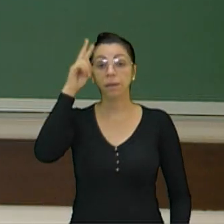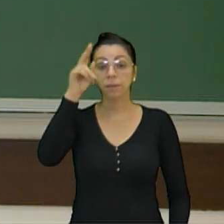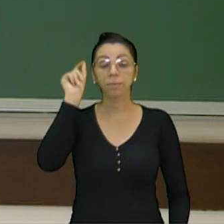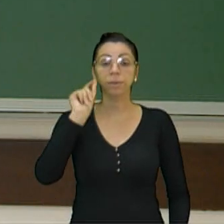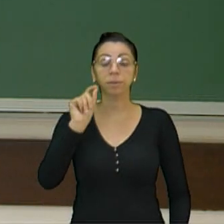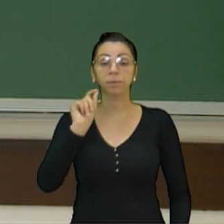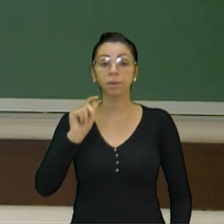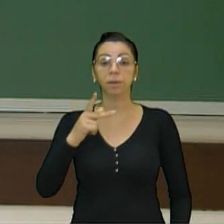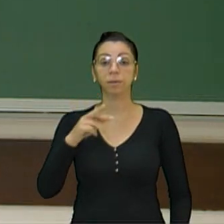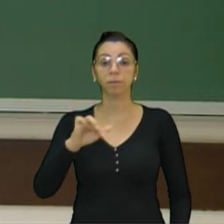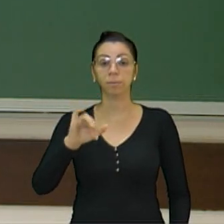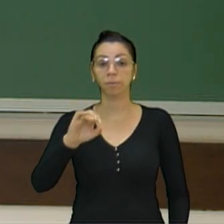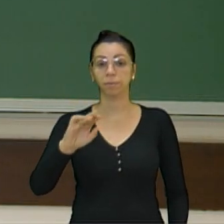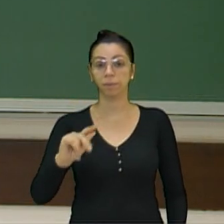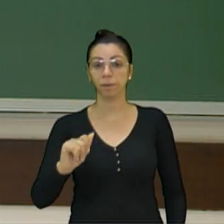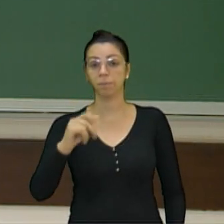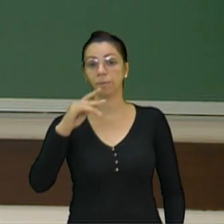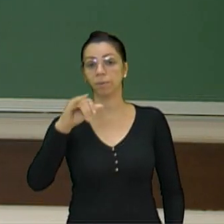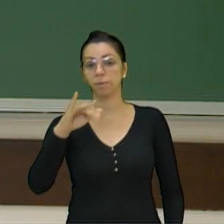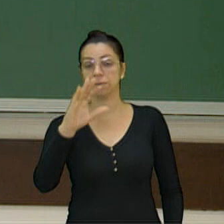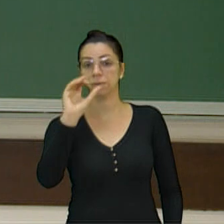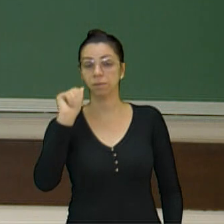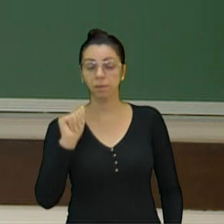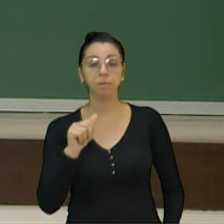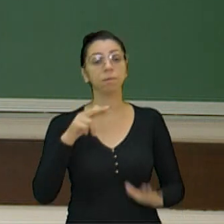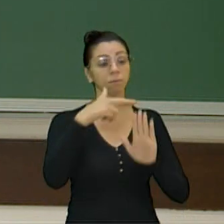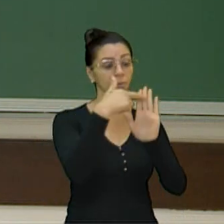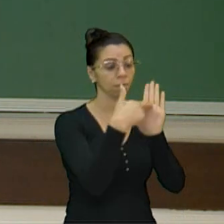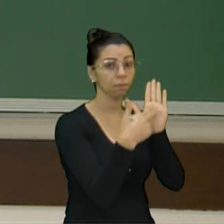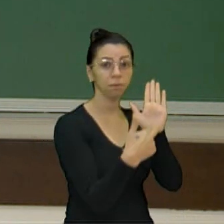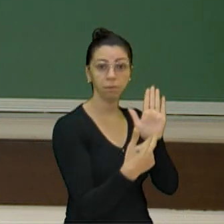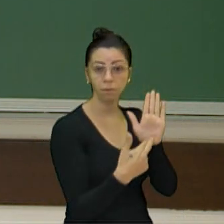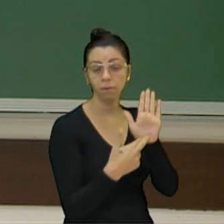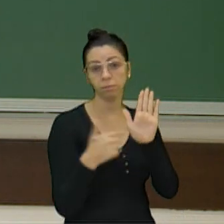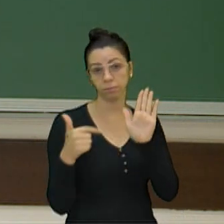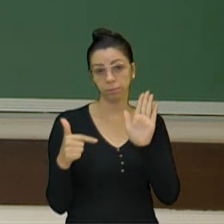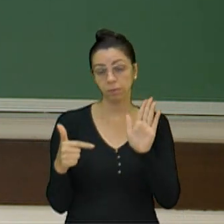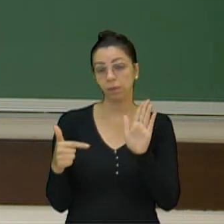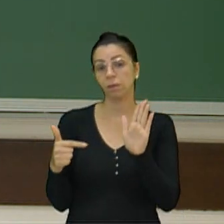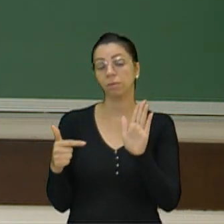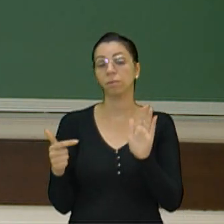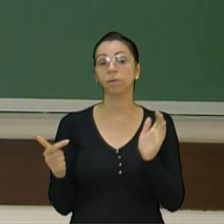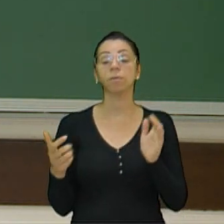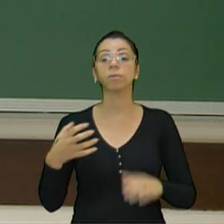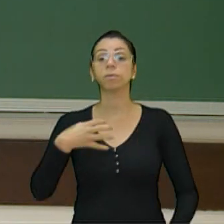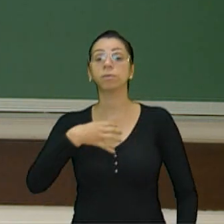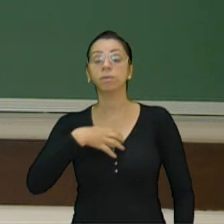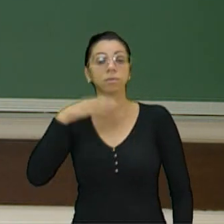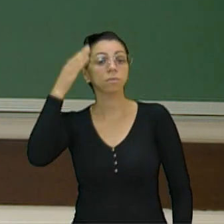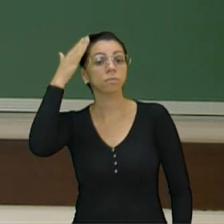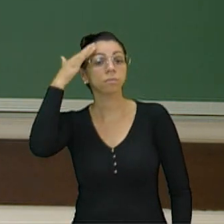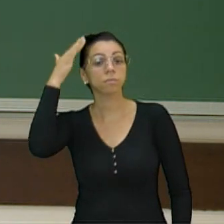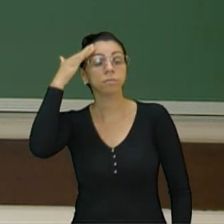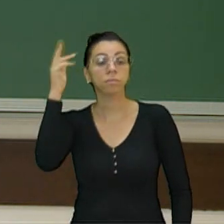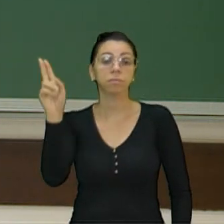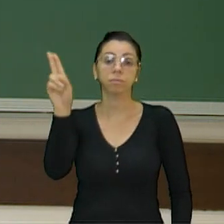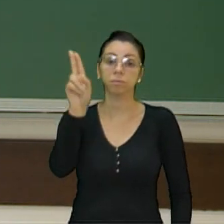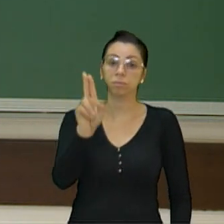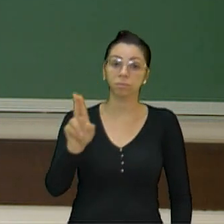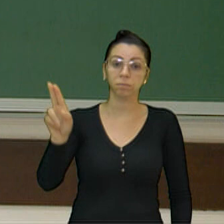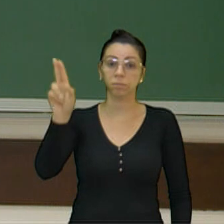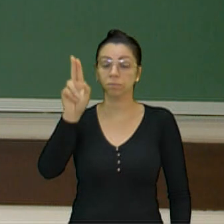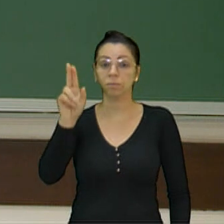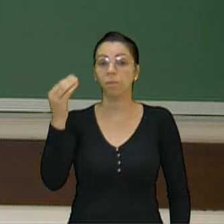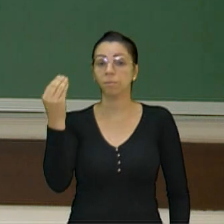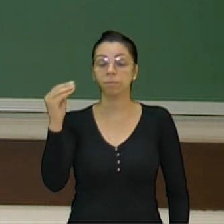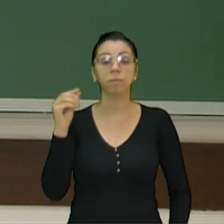que preposições, algumas regras dá para seguir, mas a grande maioria não tem. Então, a melhor forma de saber usá-las corretamente é